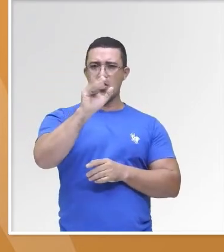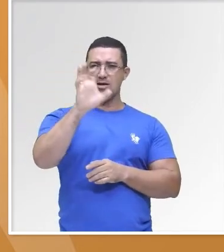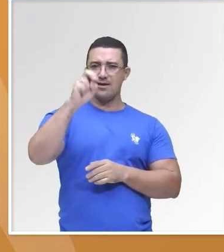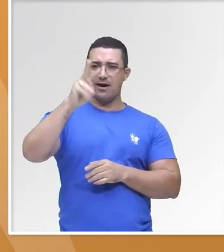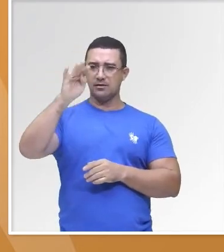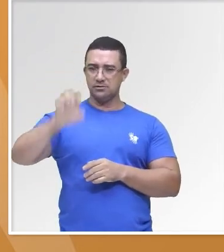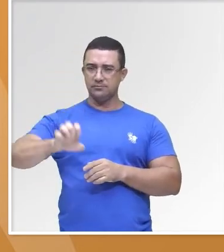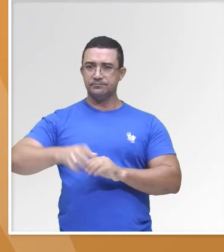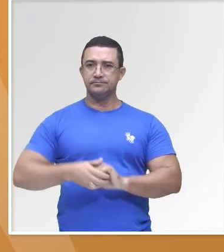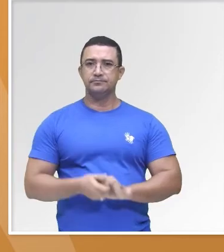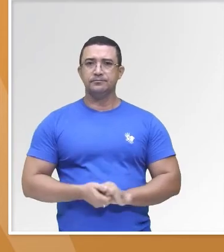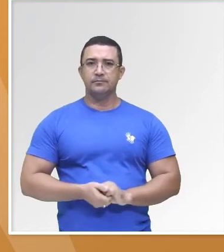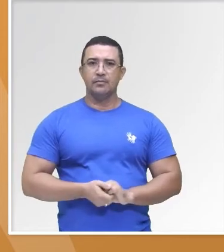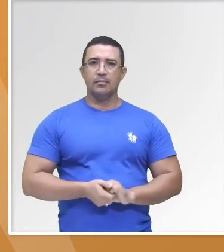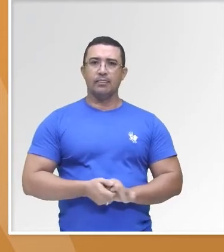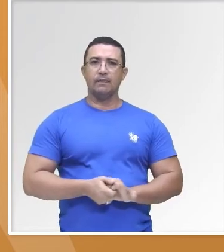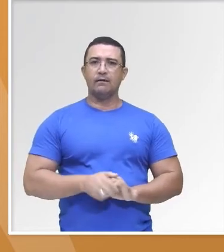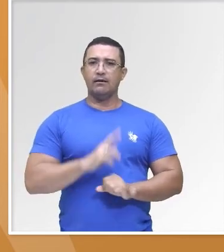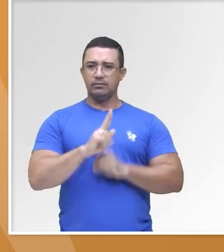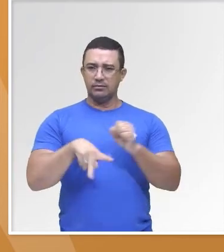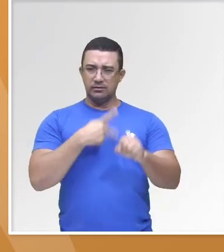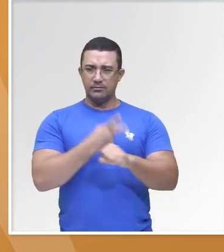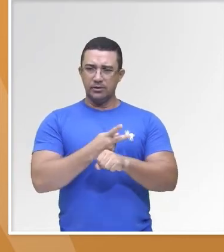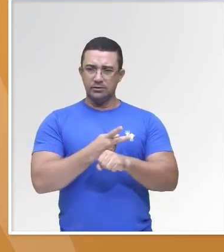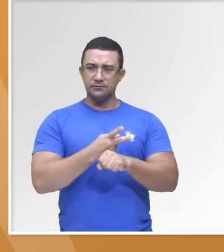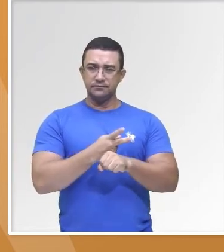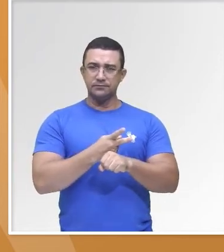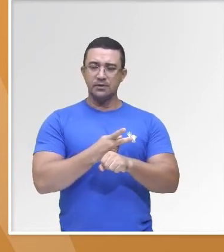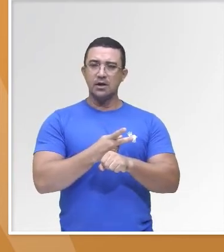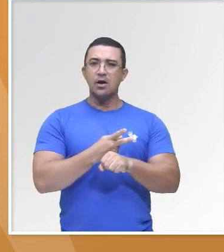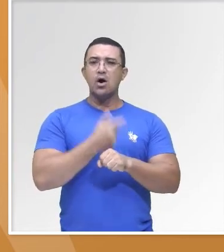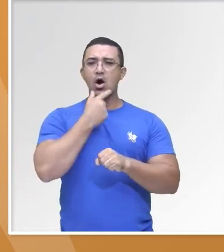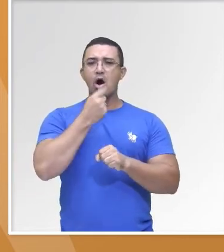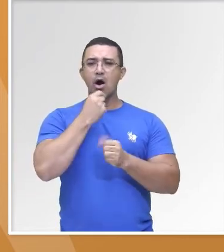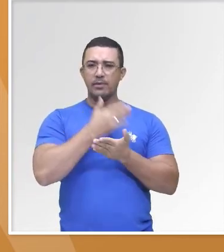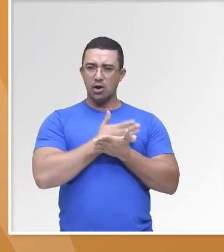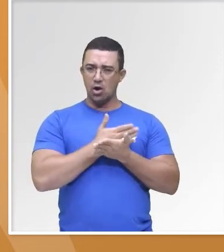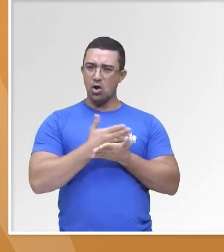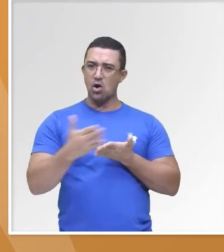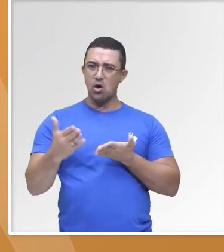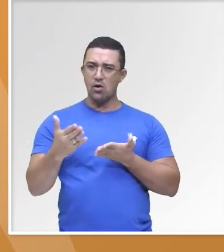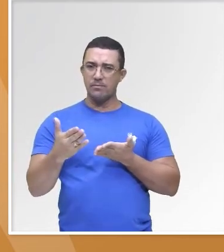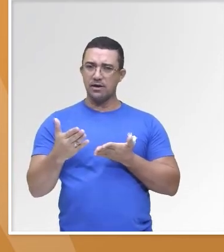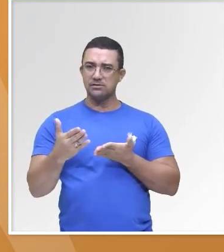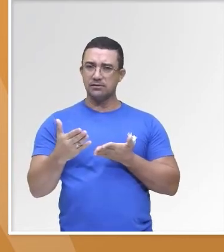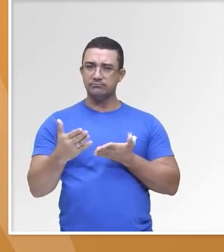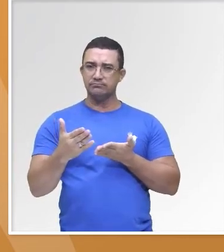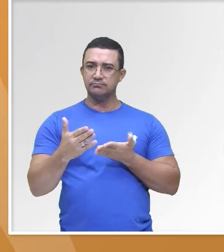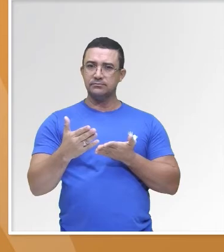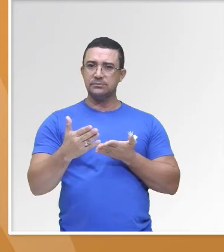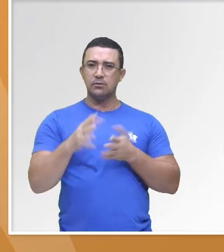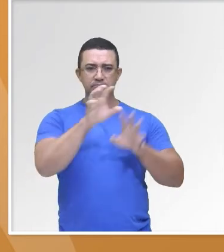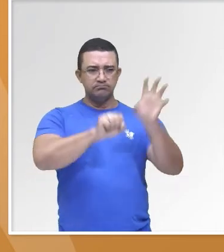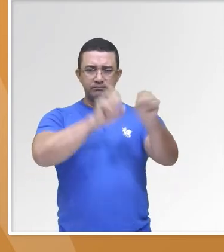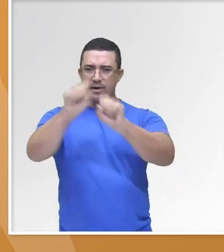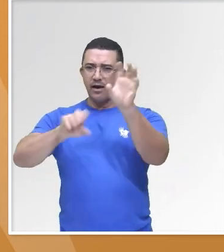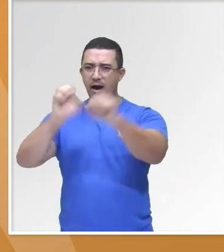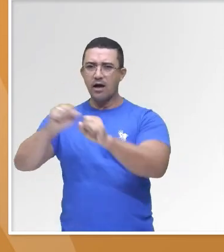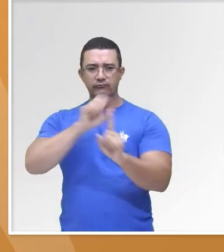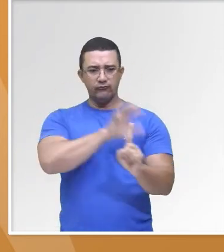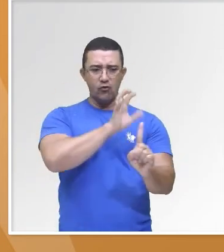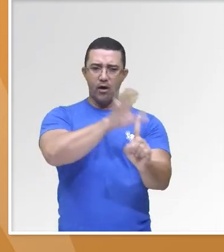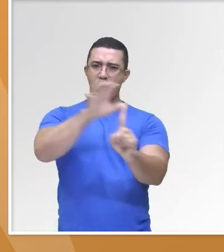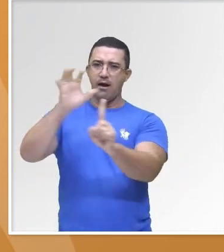ali na expansão econômica de Catarina, ele começa a ocidentalizar a Rússia, pegar influências do Ocidente